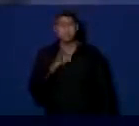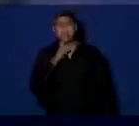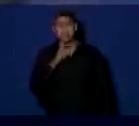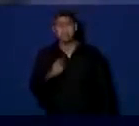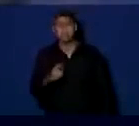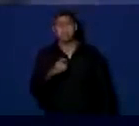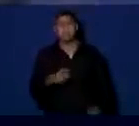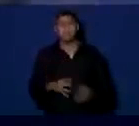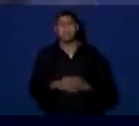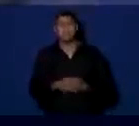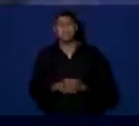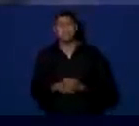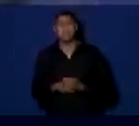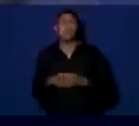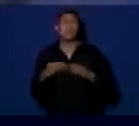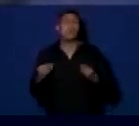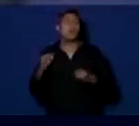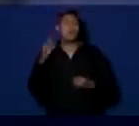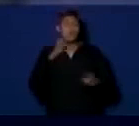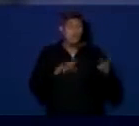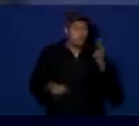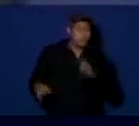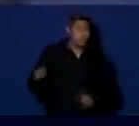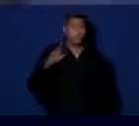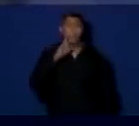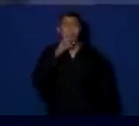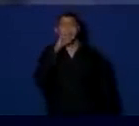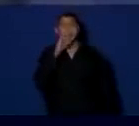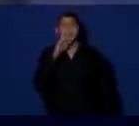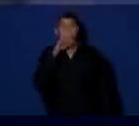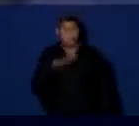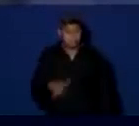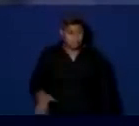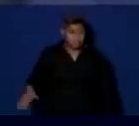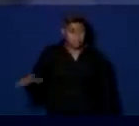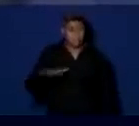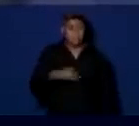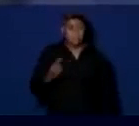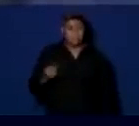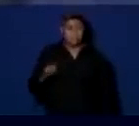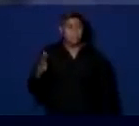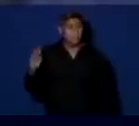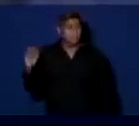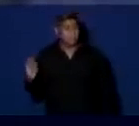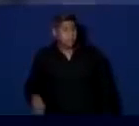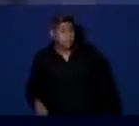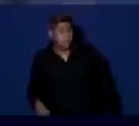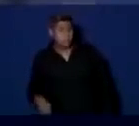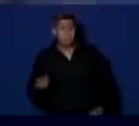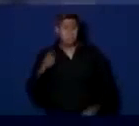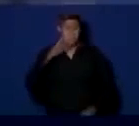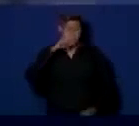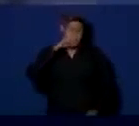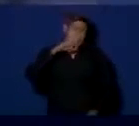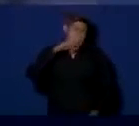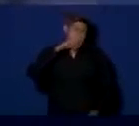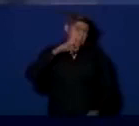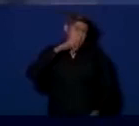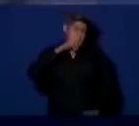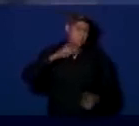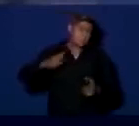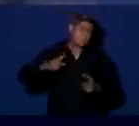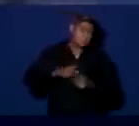Verde? Como é que você vê esse risco? O mercado está precificando bem, esses riscos são menores, a gente pode